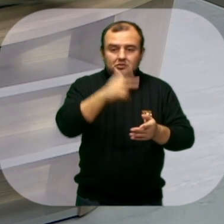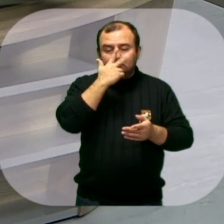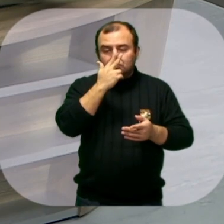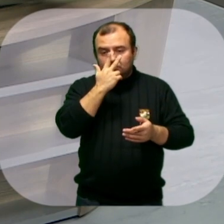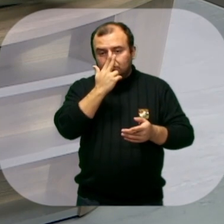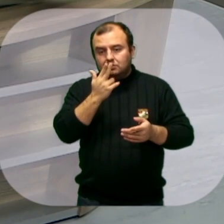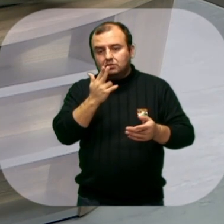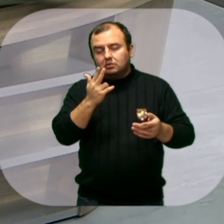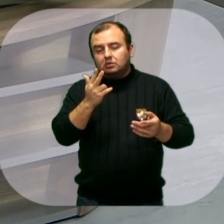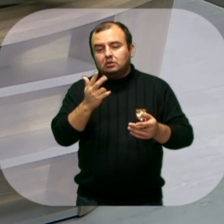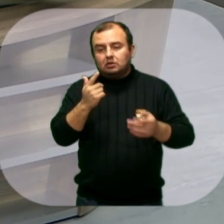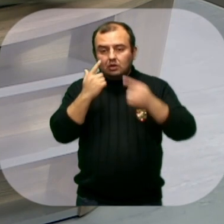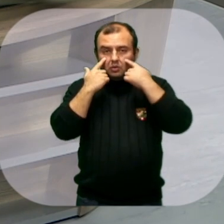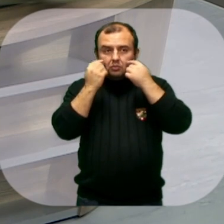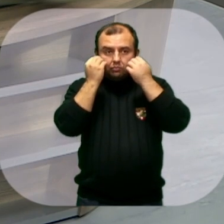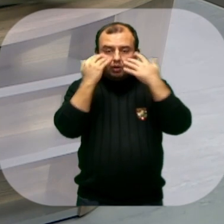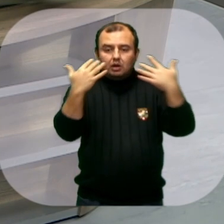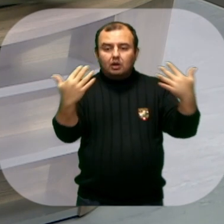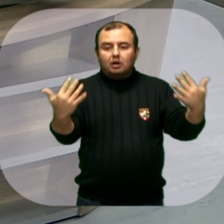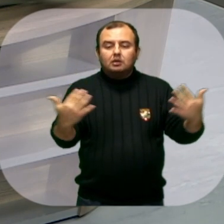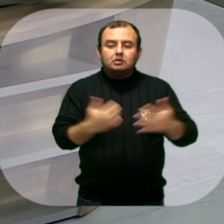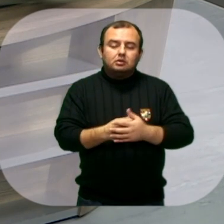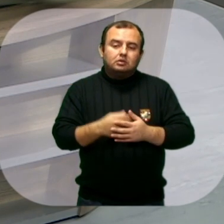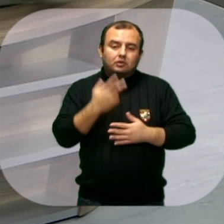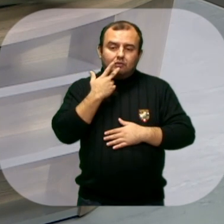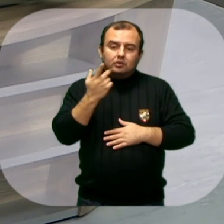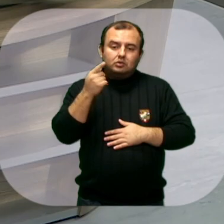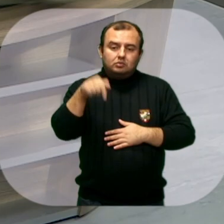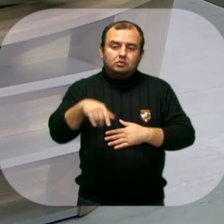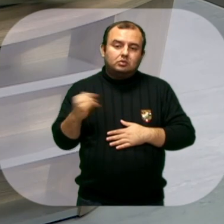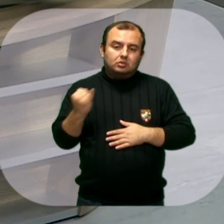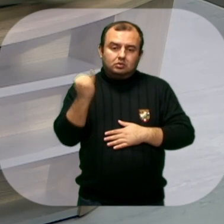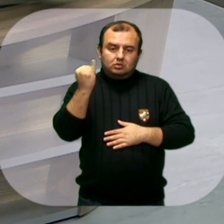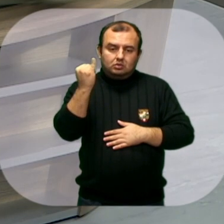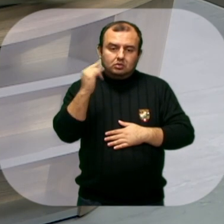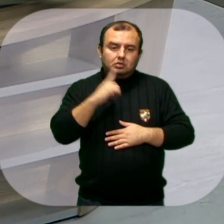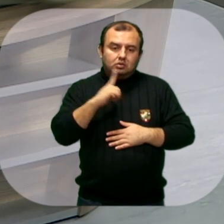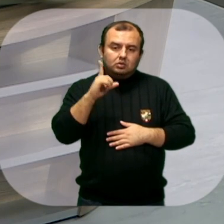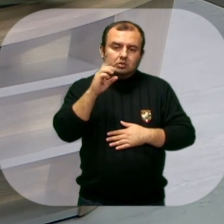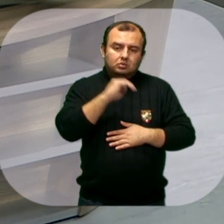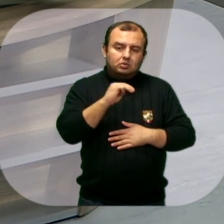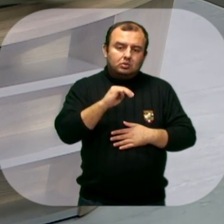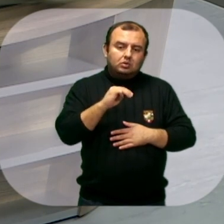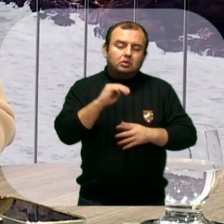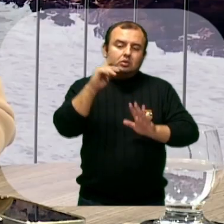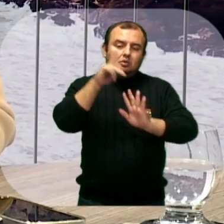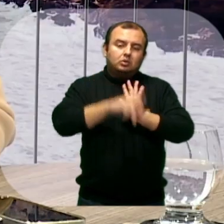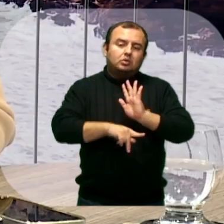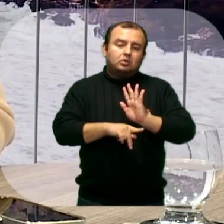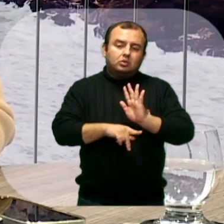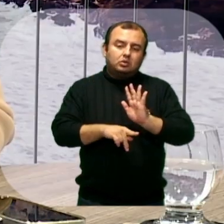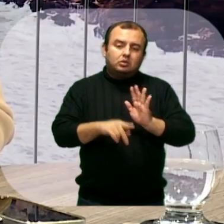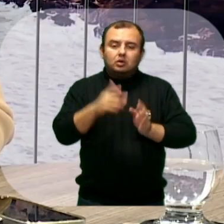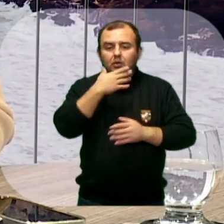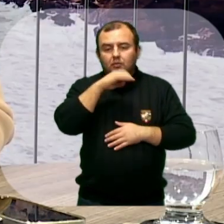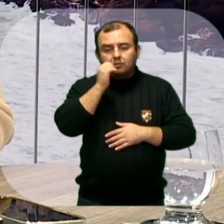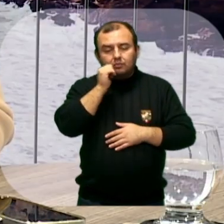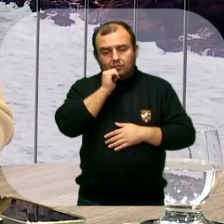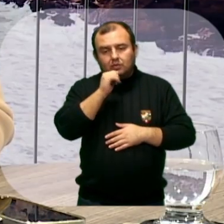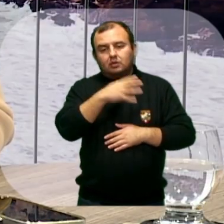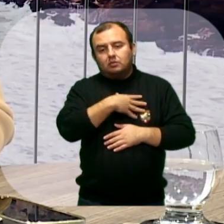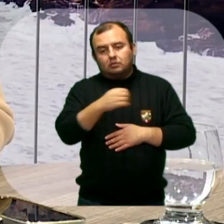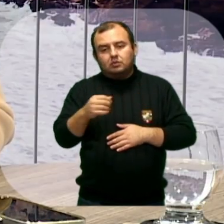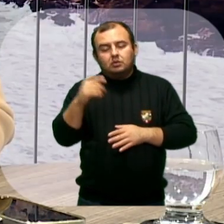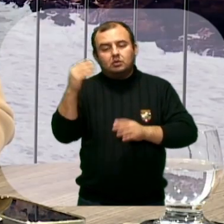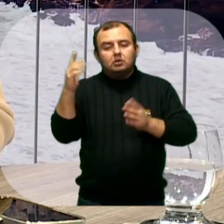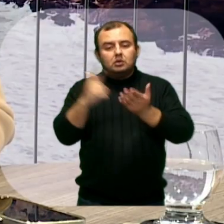que os olhos começam a brilhar. Eu não falei uma coisa importante, eu tenho um minutinho ainda. Sim. Que é o projeto de pais e filhos na